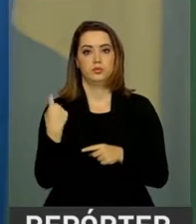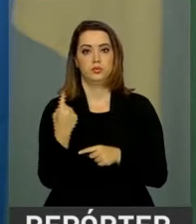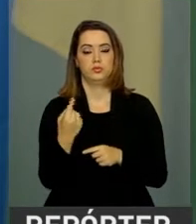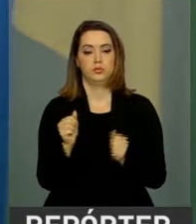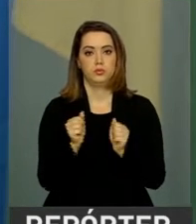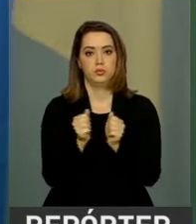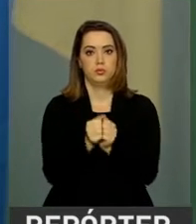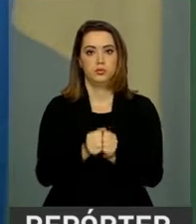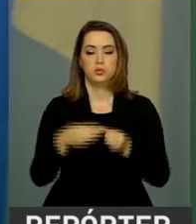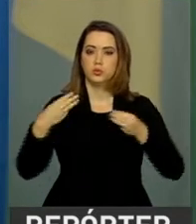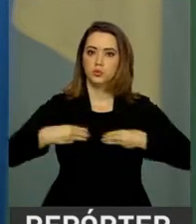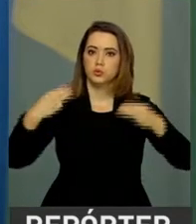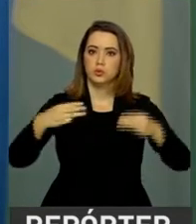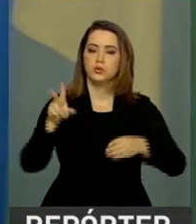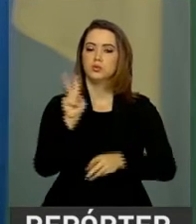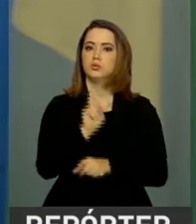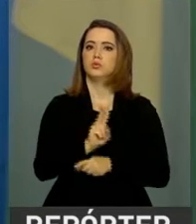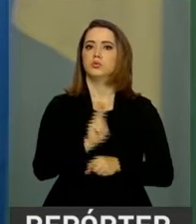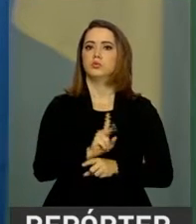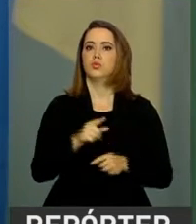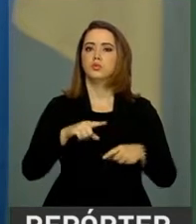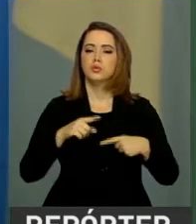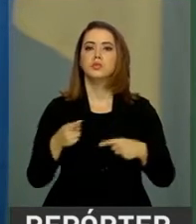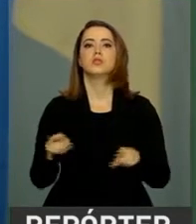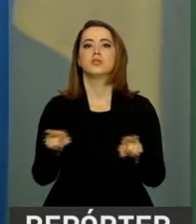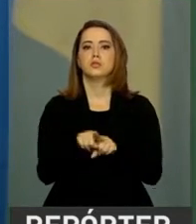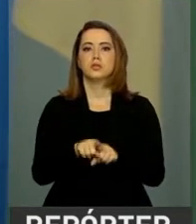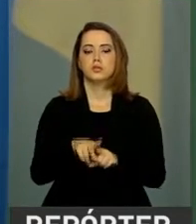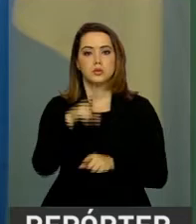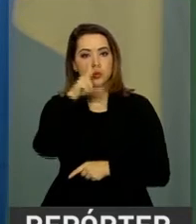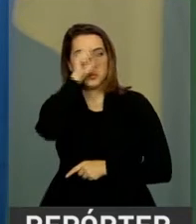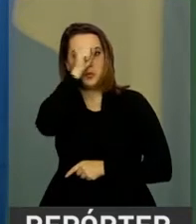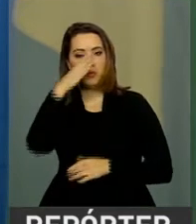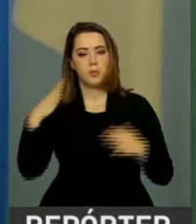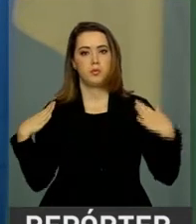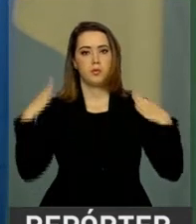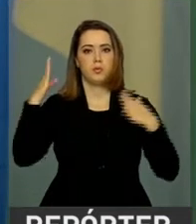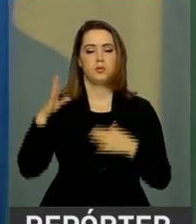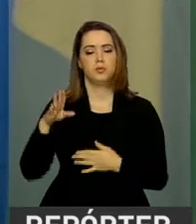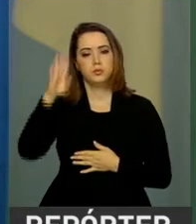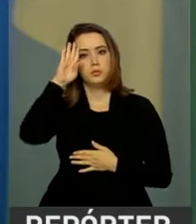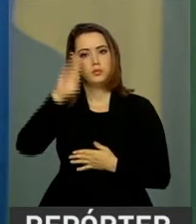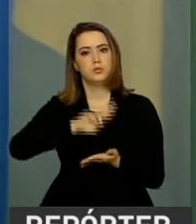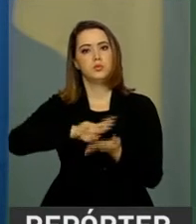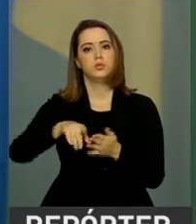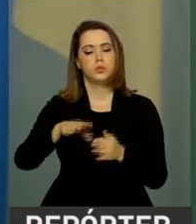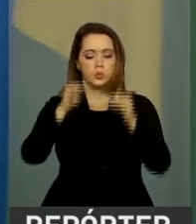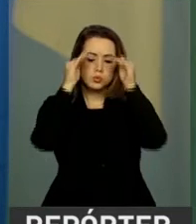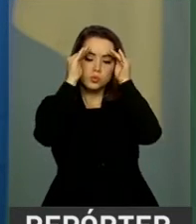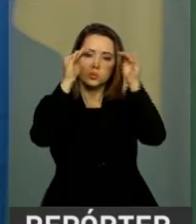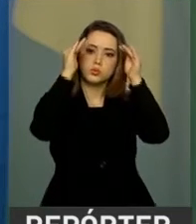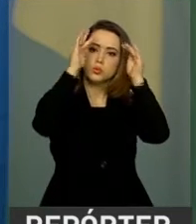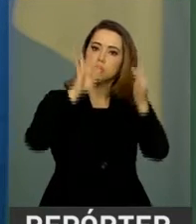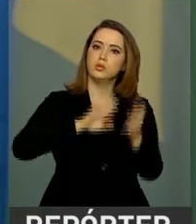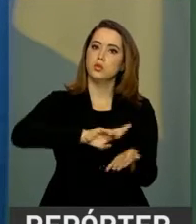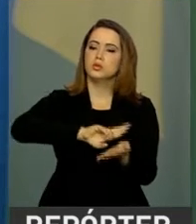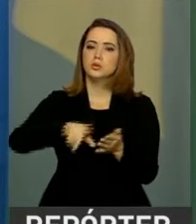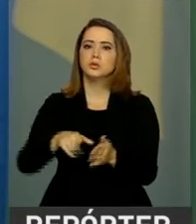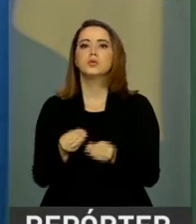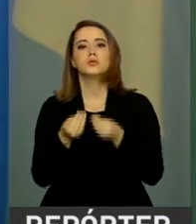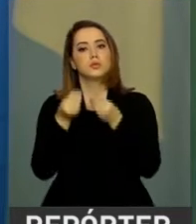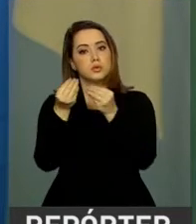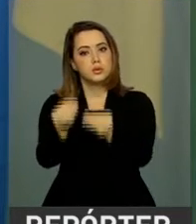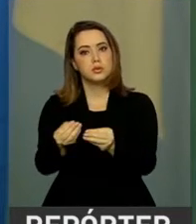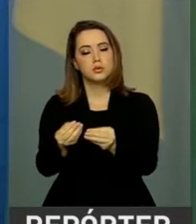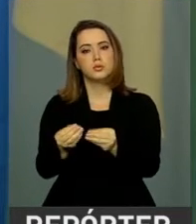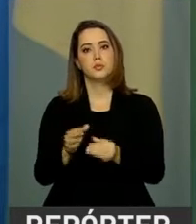Defesa, as Forças Armadas, com toda certeza, seguirão honrando as altas expectativas que nelas